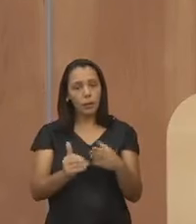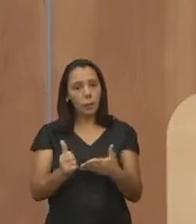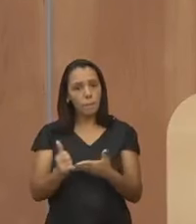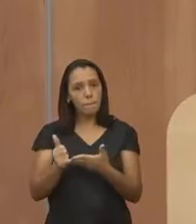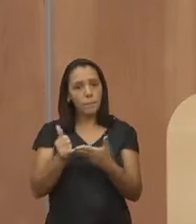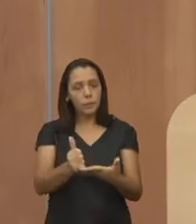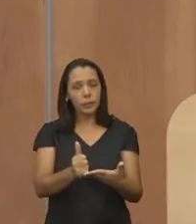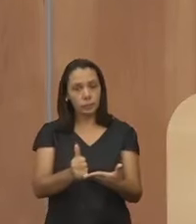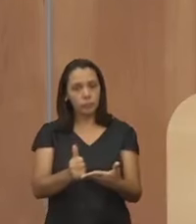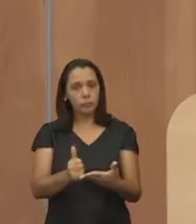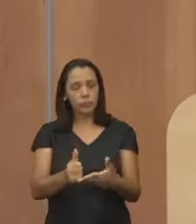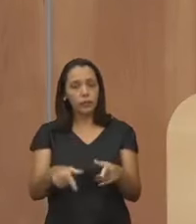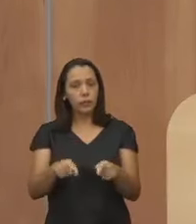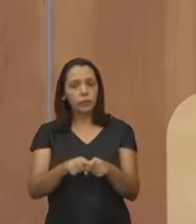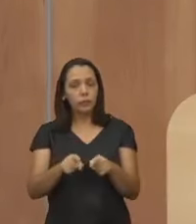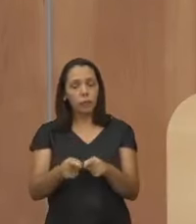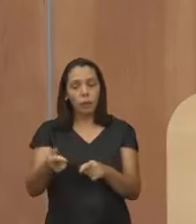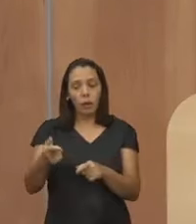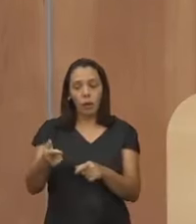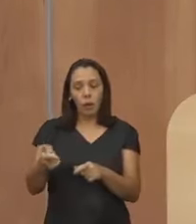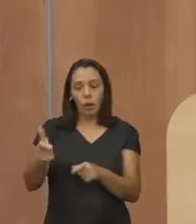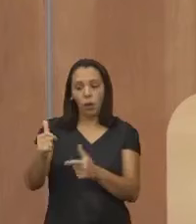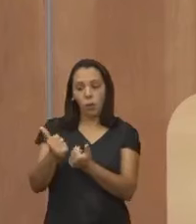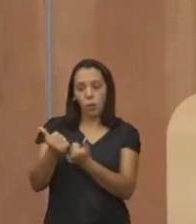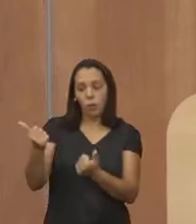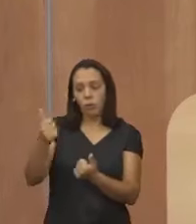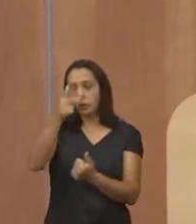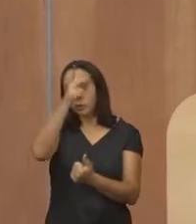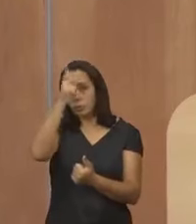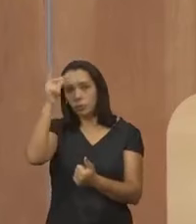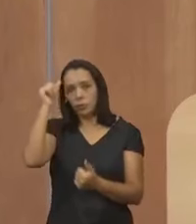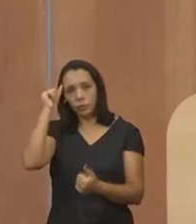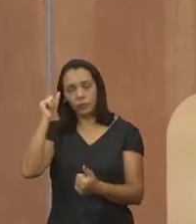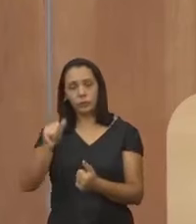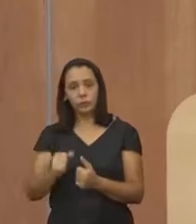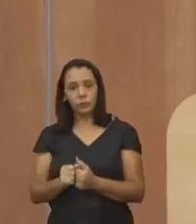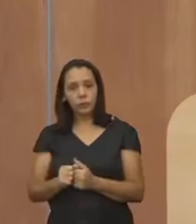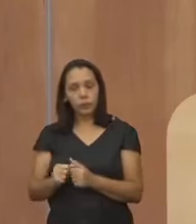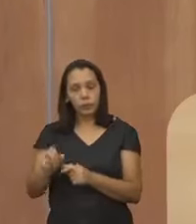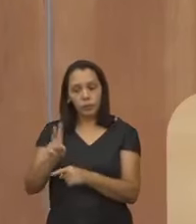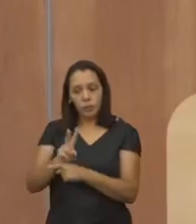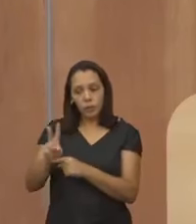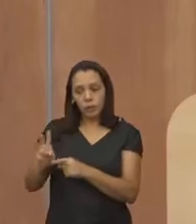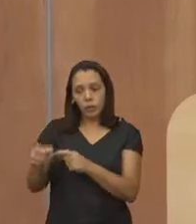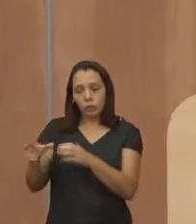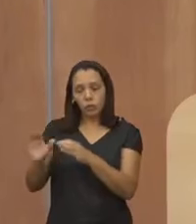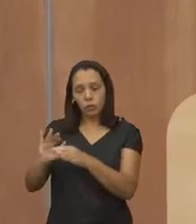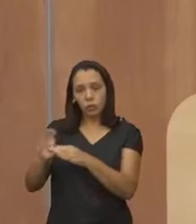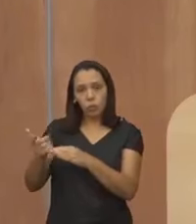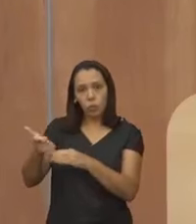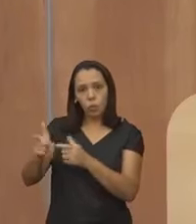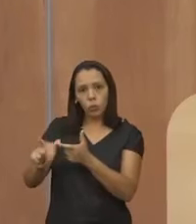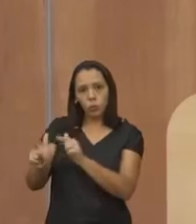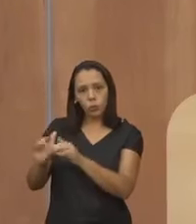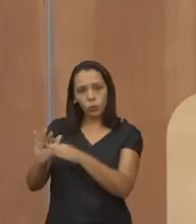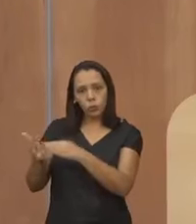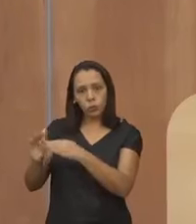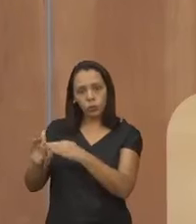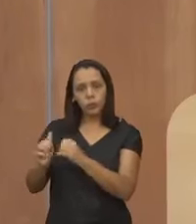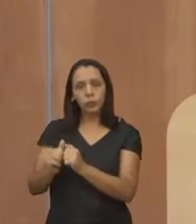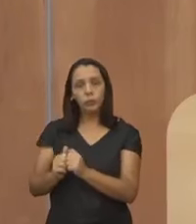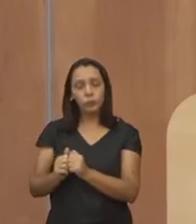como também a outra subprefeitura do meu lado aqui do Vila Branca, nós estamos defendendo